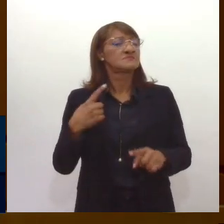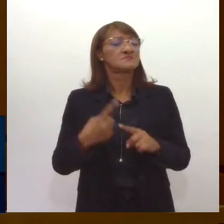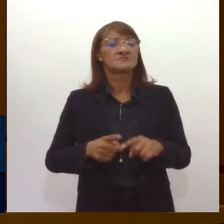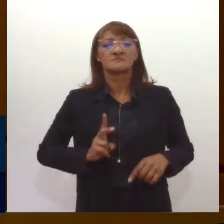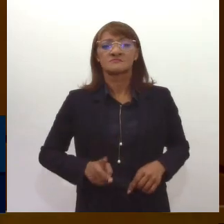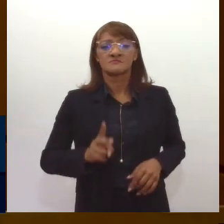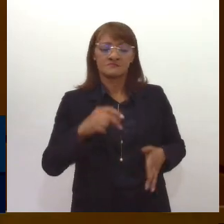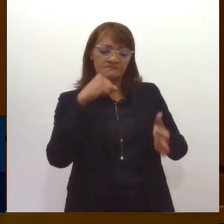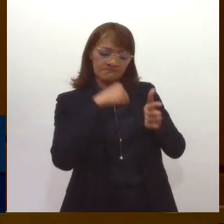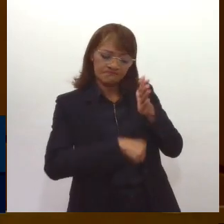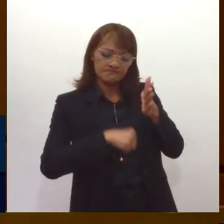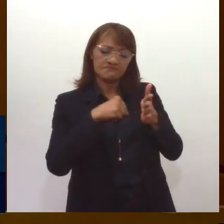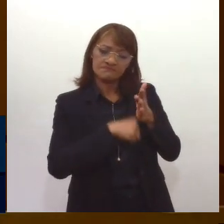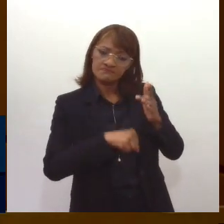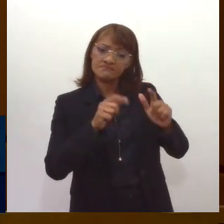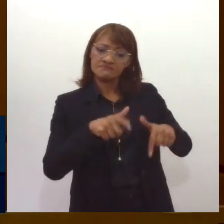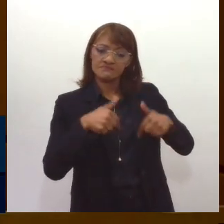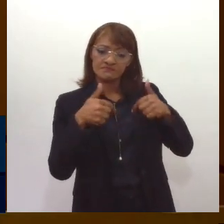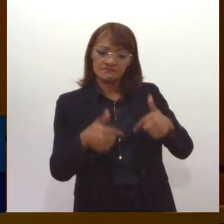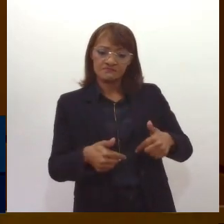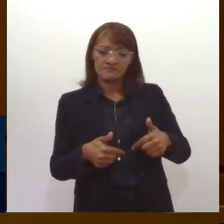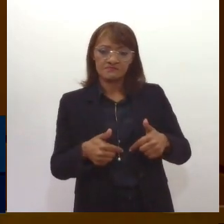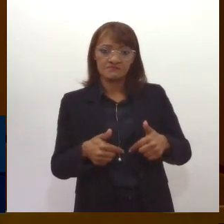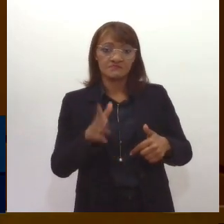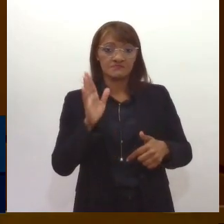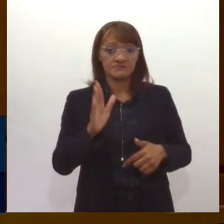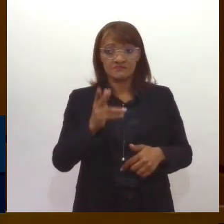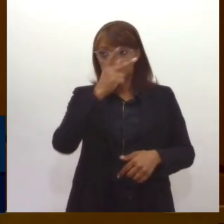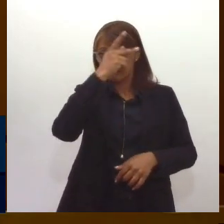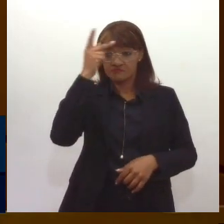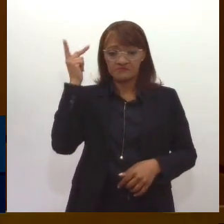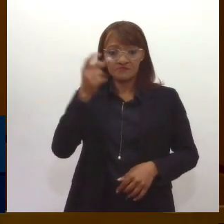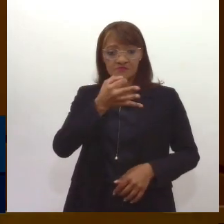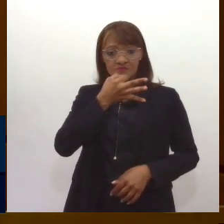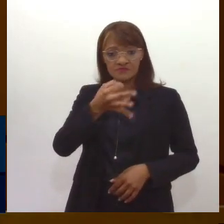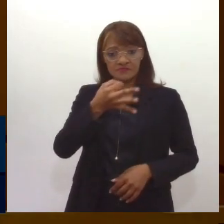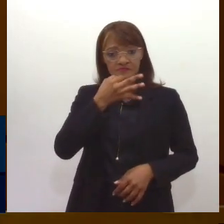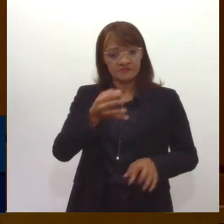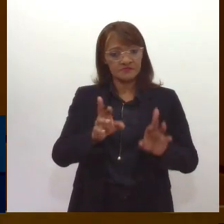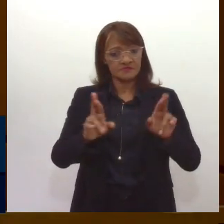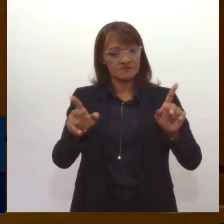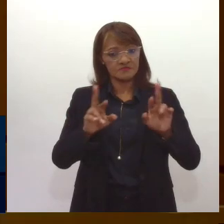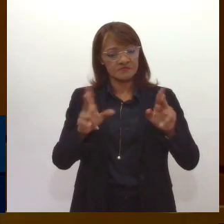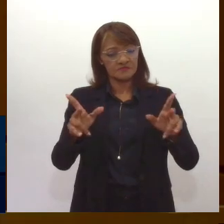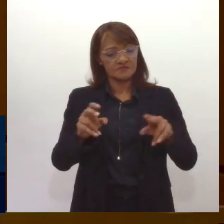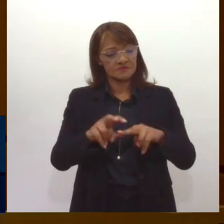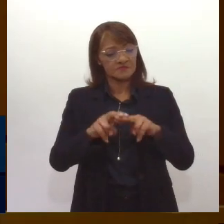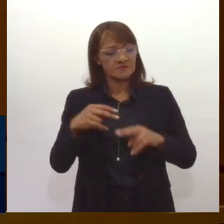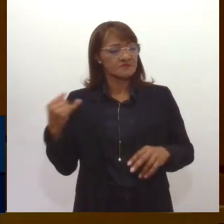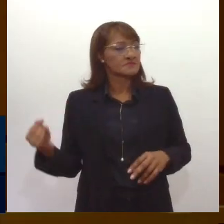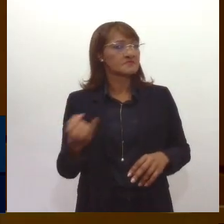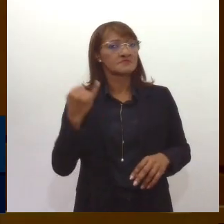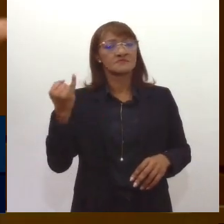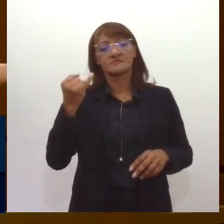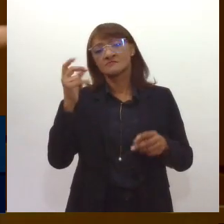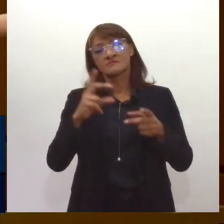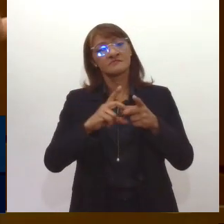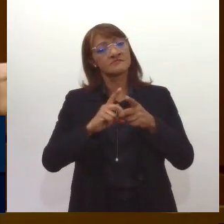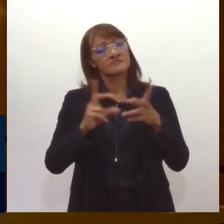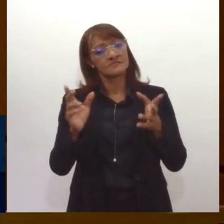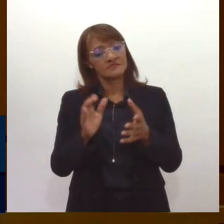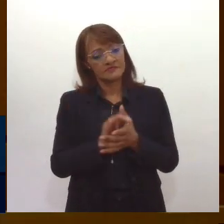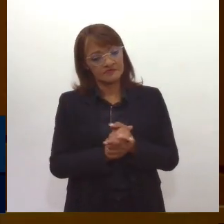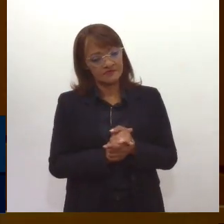com ideias diferentes, e isso é importante para a nossa democracia. Agora, usar uma